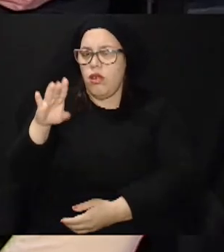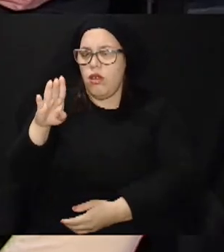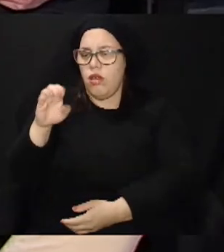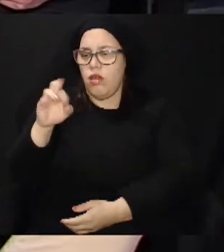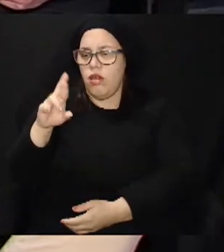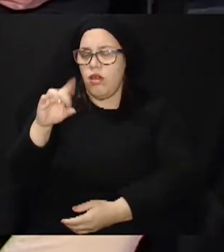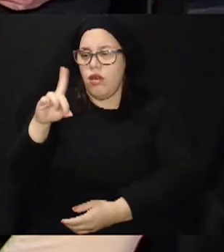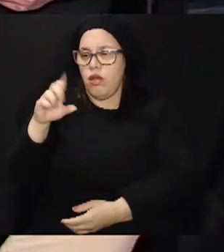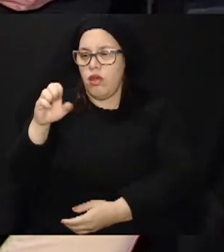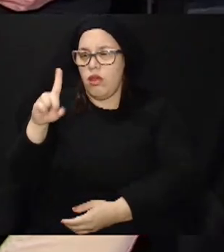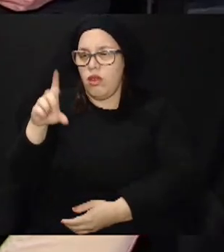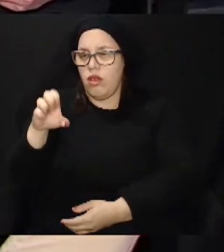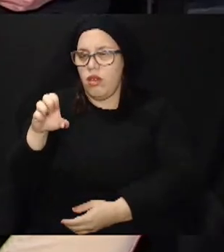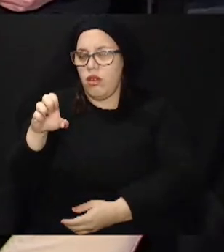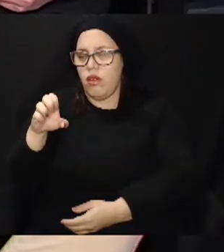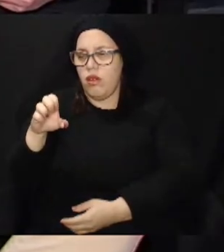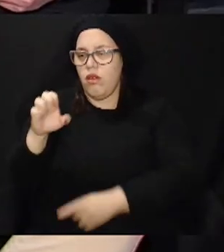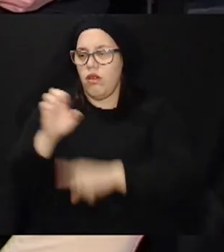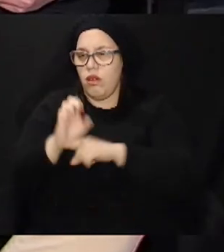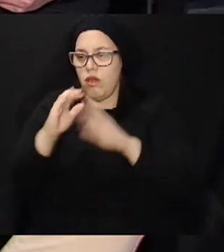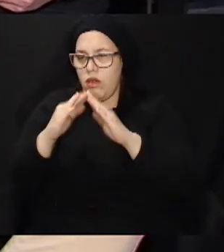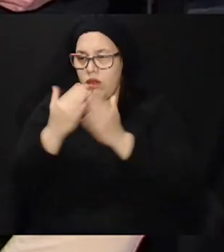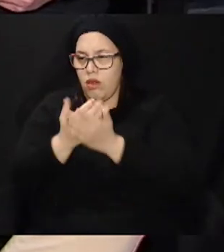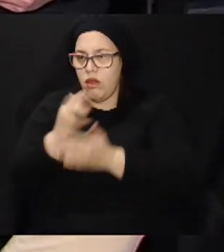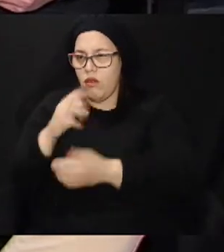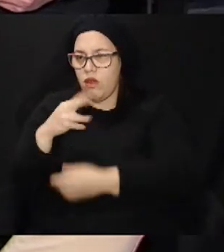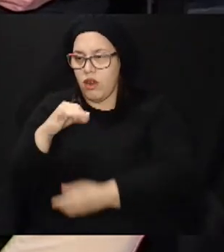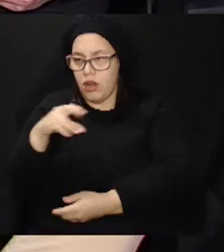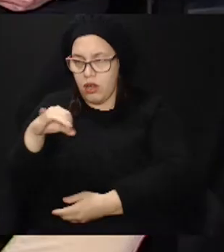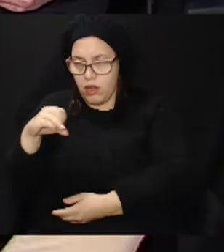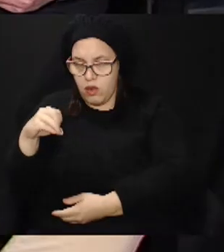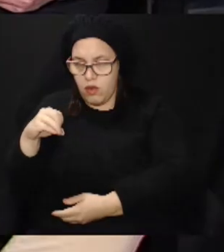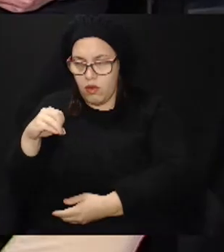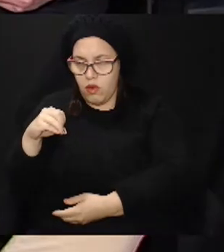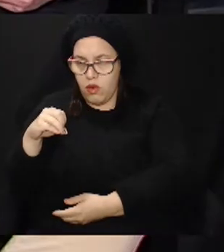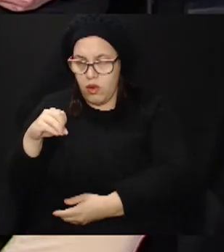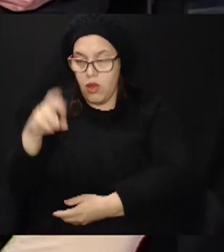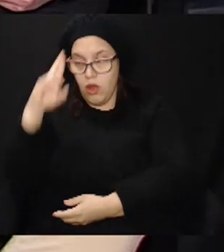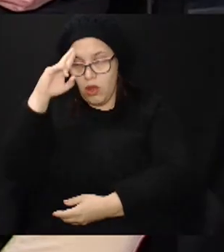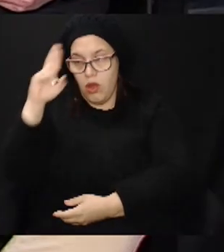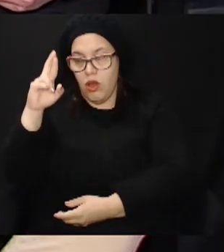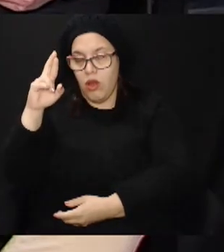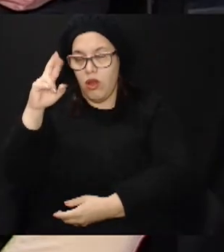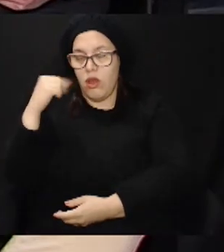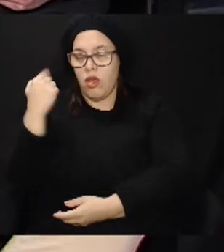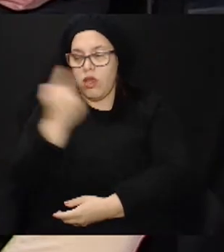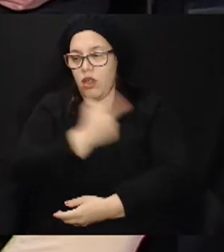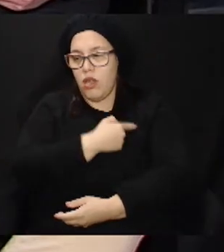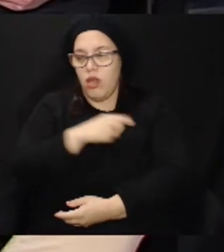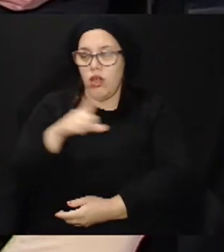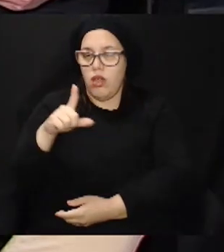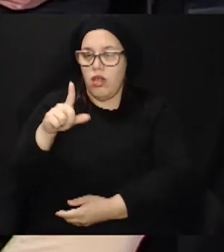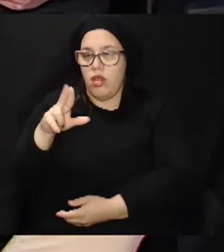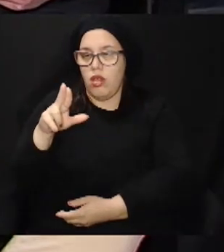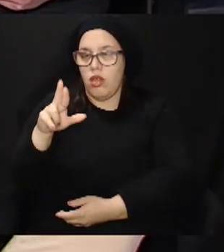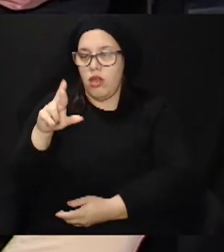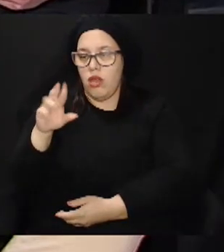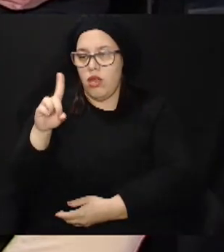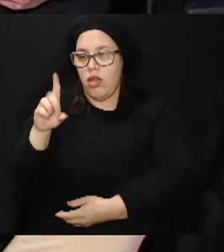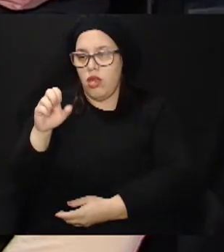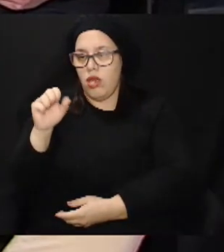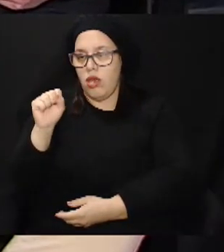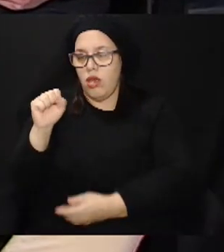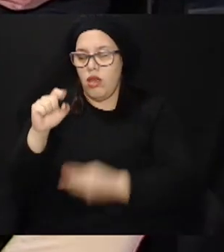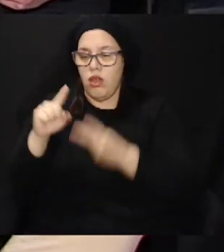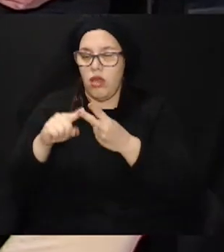na Escola Estadual Professor Francisco Ribeiro Sampaio, né, no Jardim Nossa Senhora de Lourdes, e também no Jardim Eulina, onde o evento foi realizado